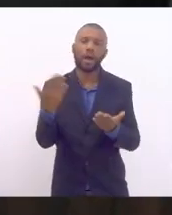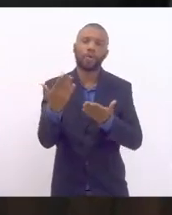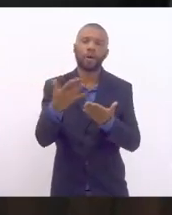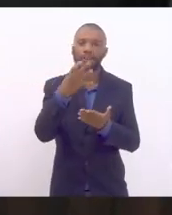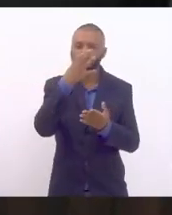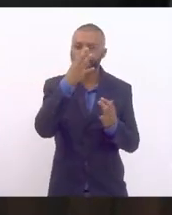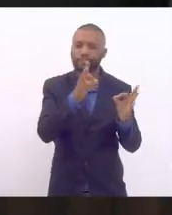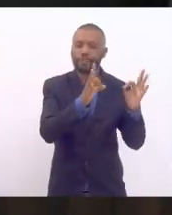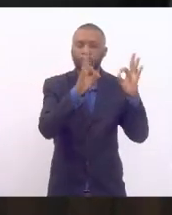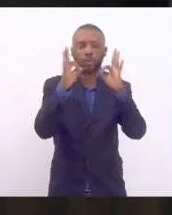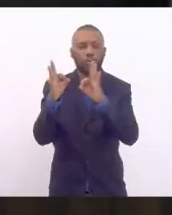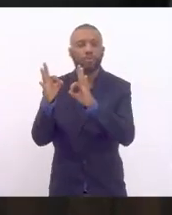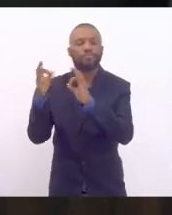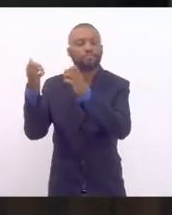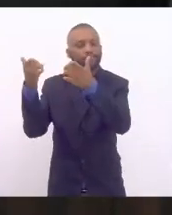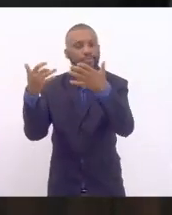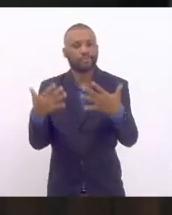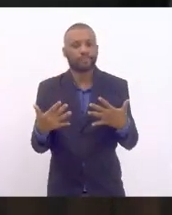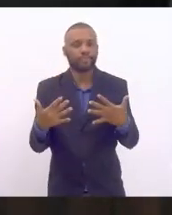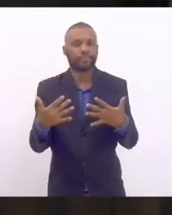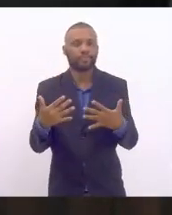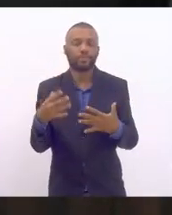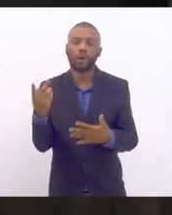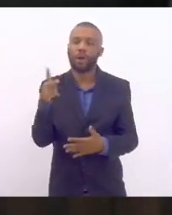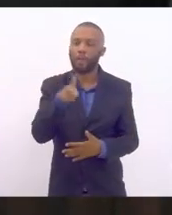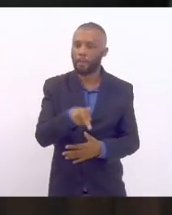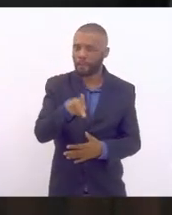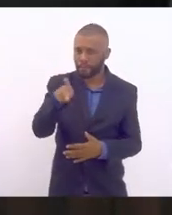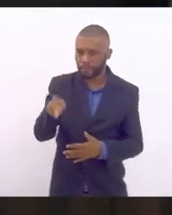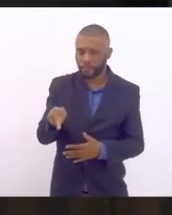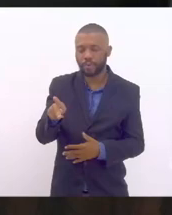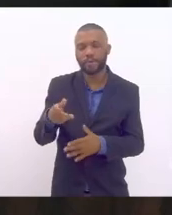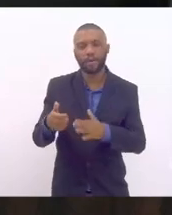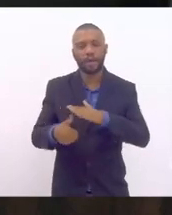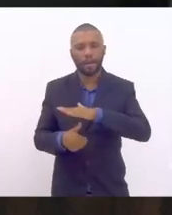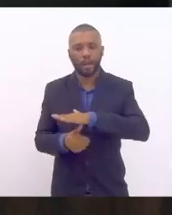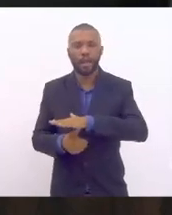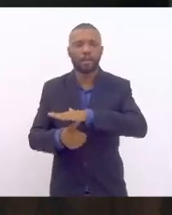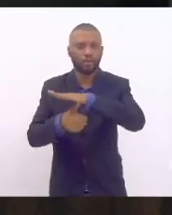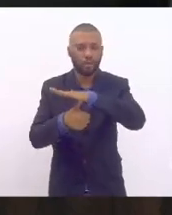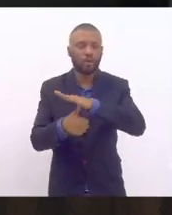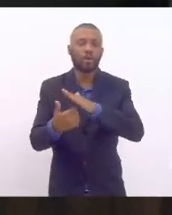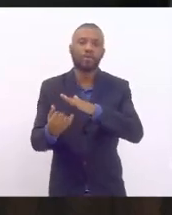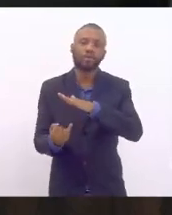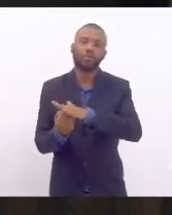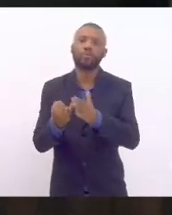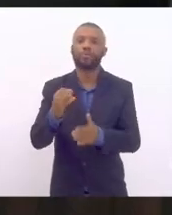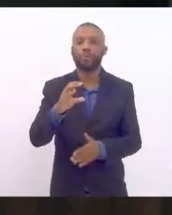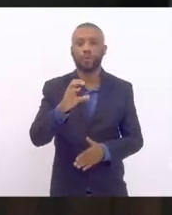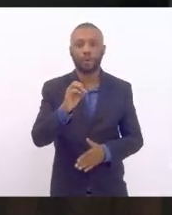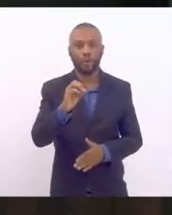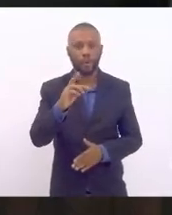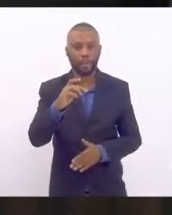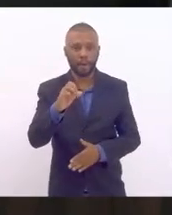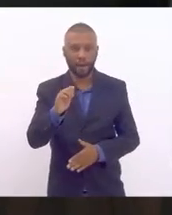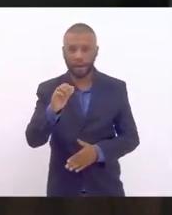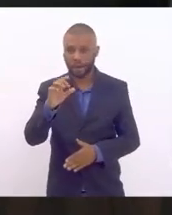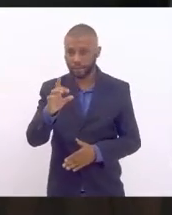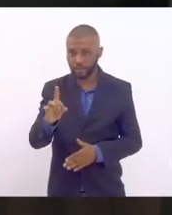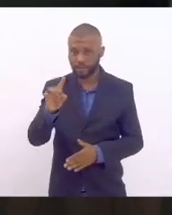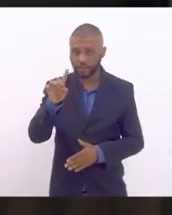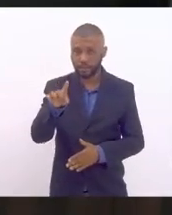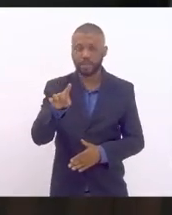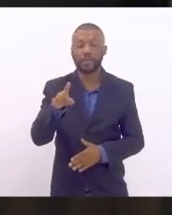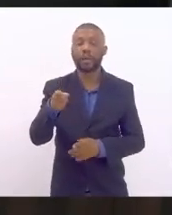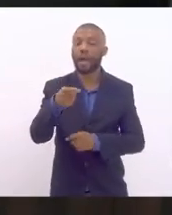o nosso o professor pró-reitor do Instituto coppead de administração da Universidade Federal